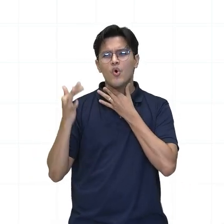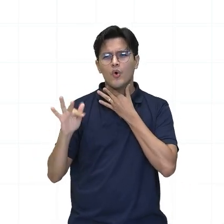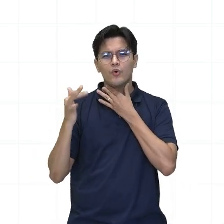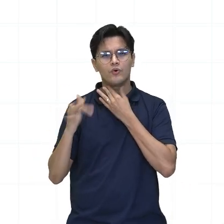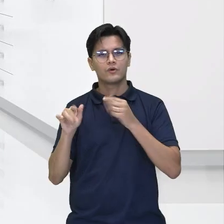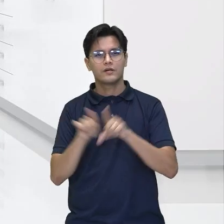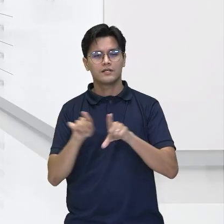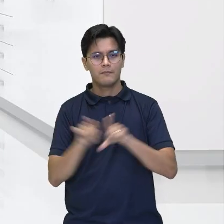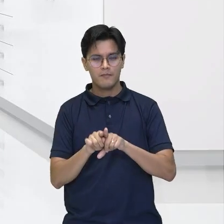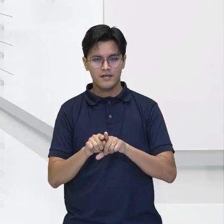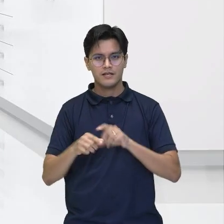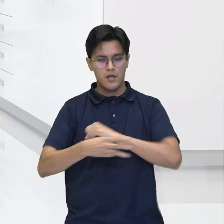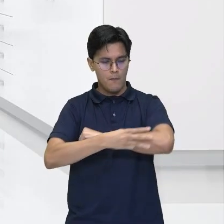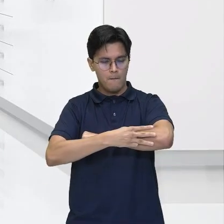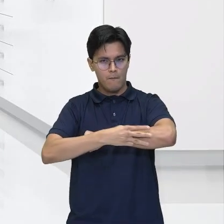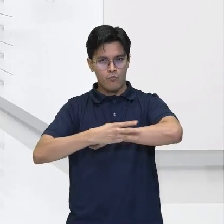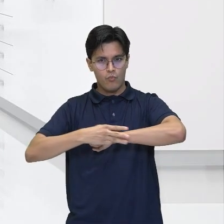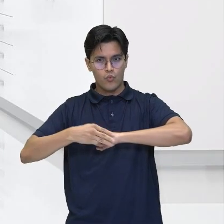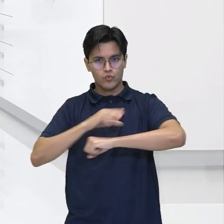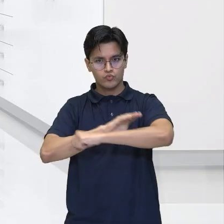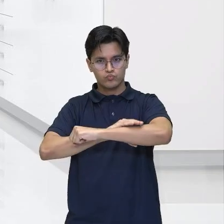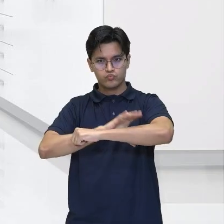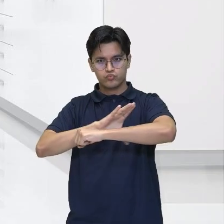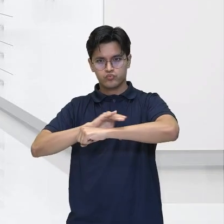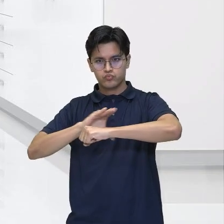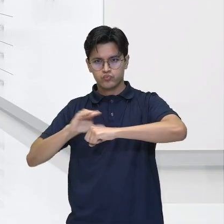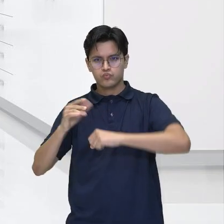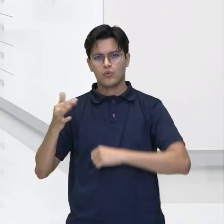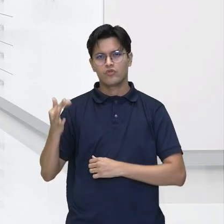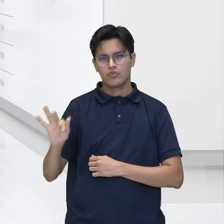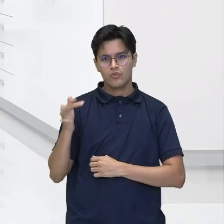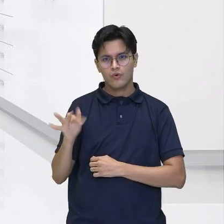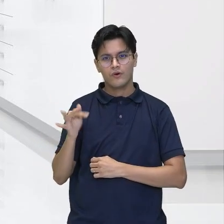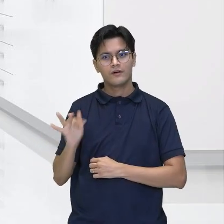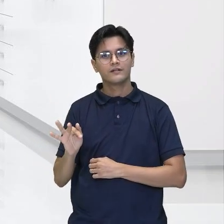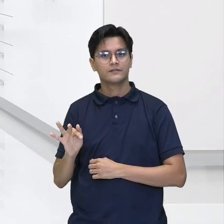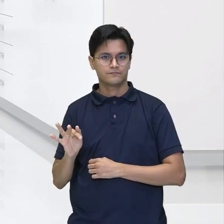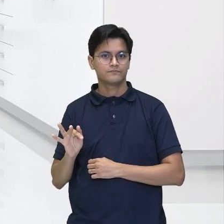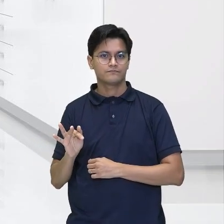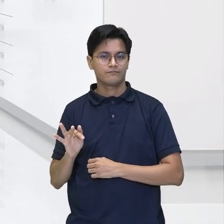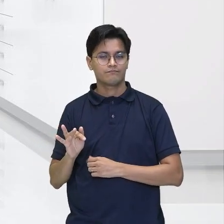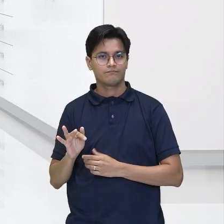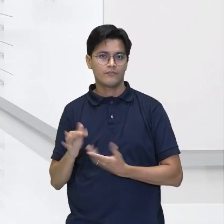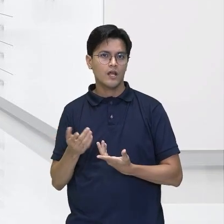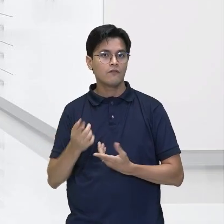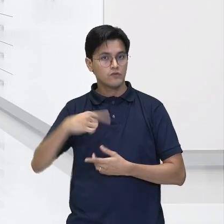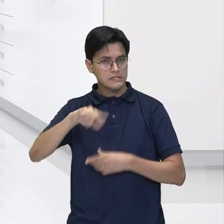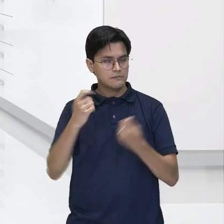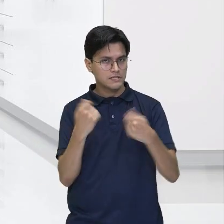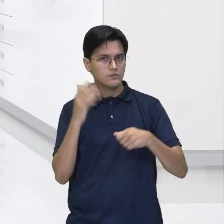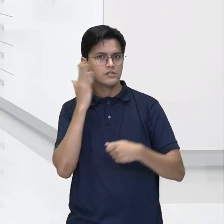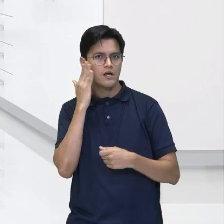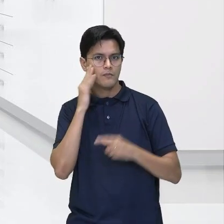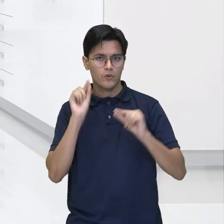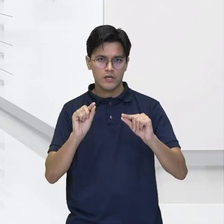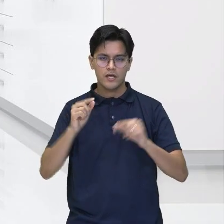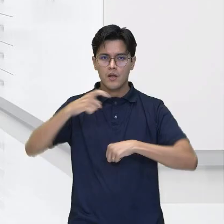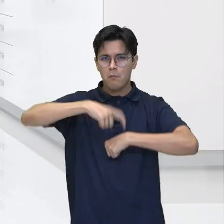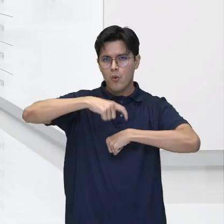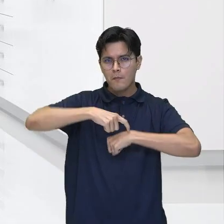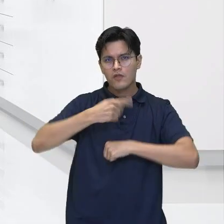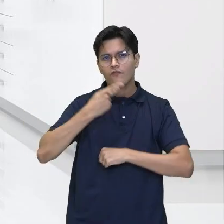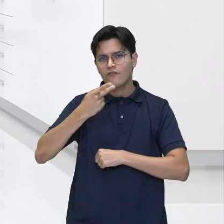gripe, saibam vocês que quando nós estamos falando aqui, já estão sendo lançados pequenas gotículas. E quando eu